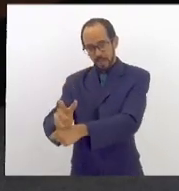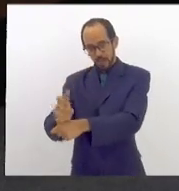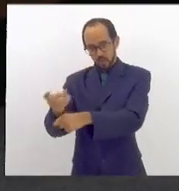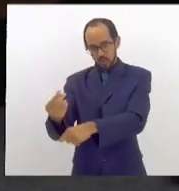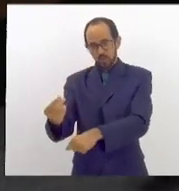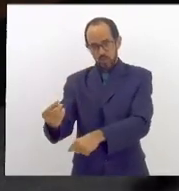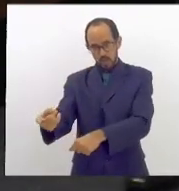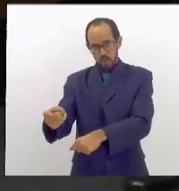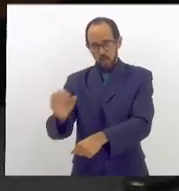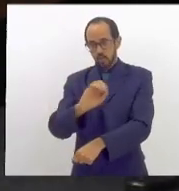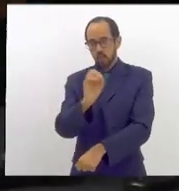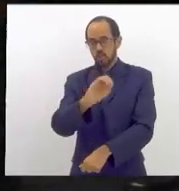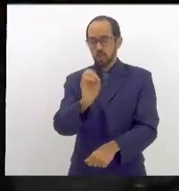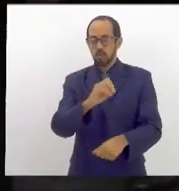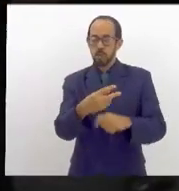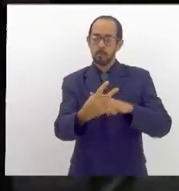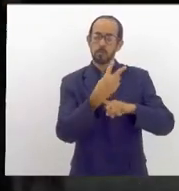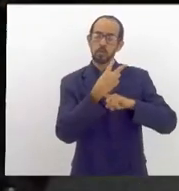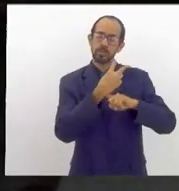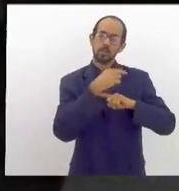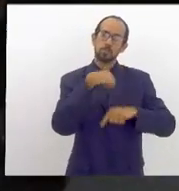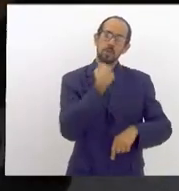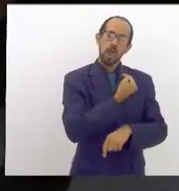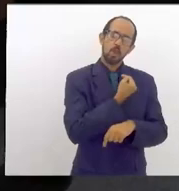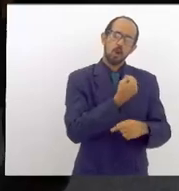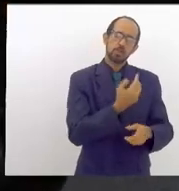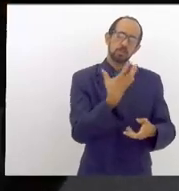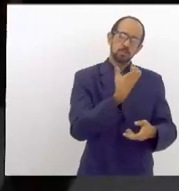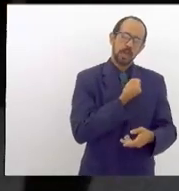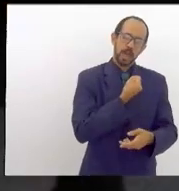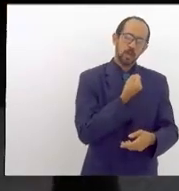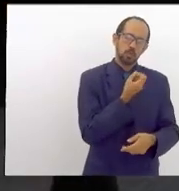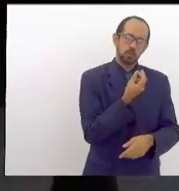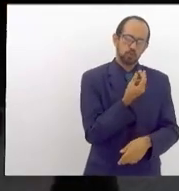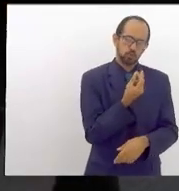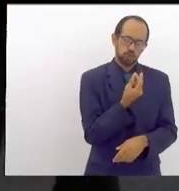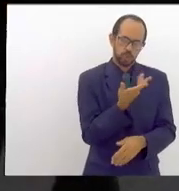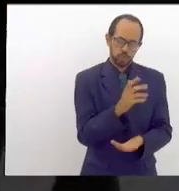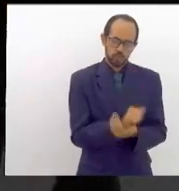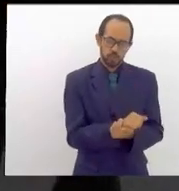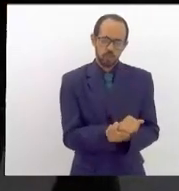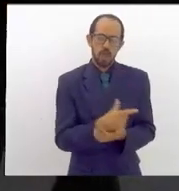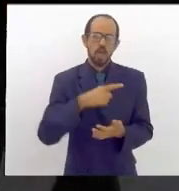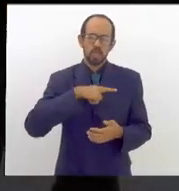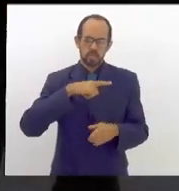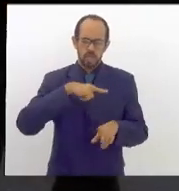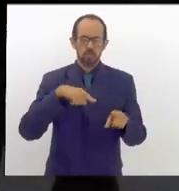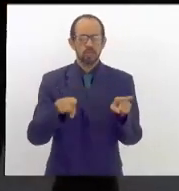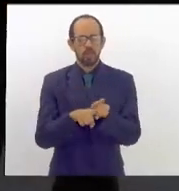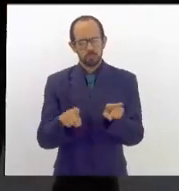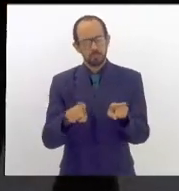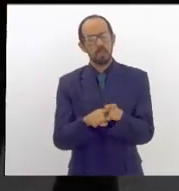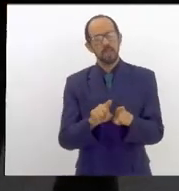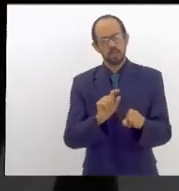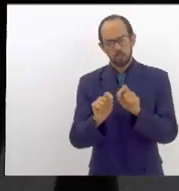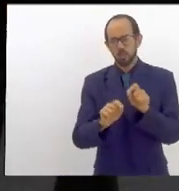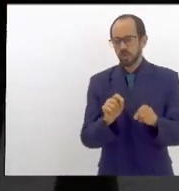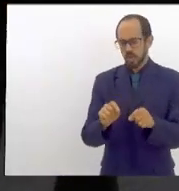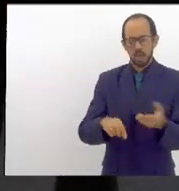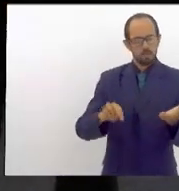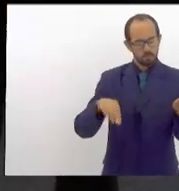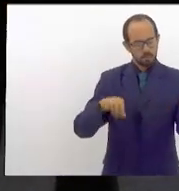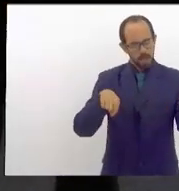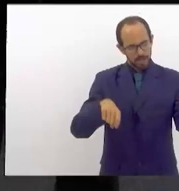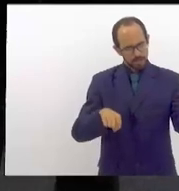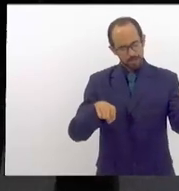a quem tomava empréstimo a quem fazia entre aspas da venda de ativos teve pérolas inclusive Deputado Max Lemos Nossa excelência tem